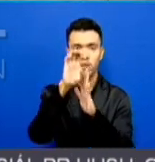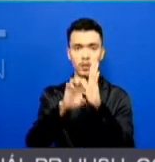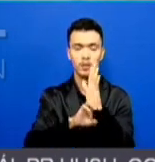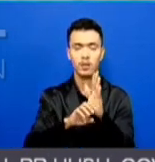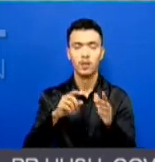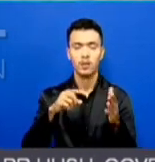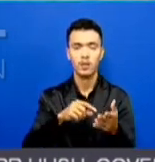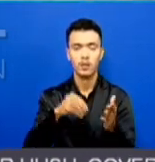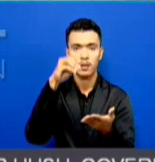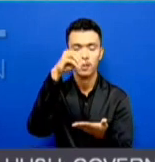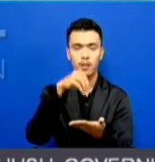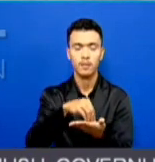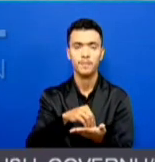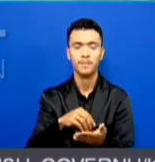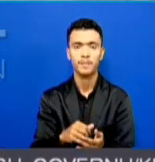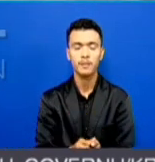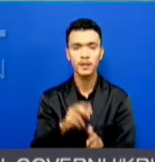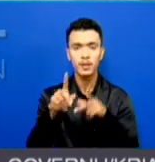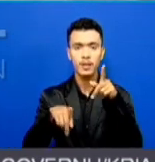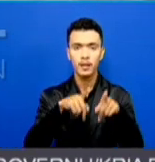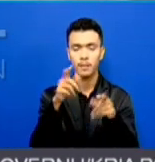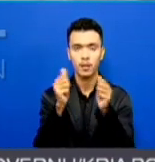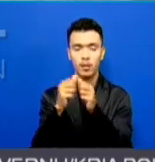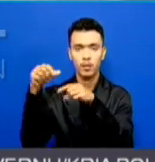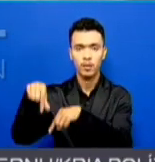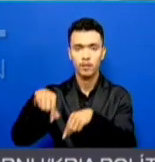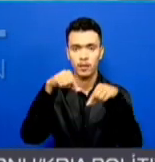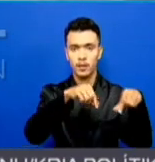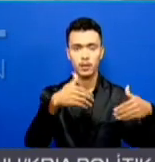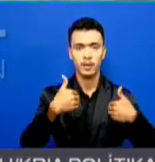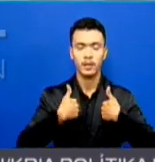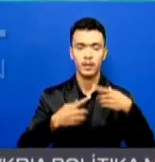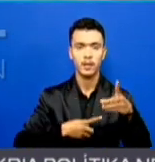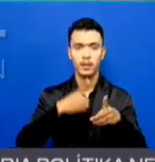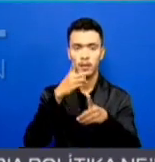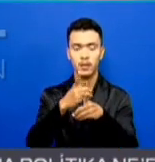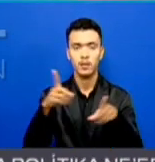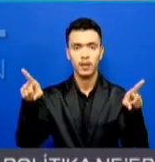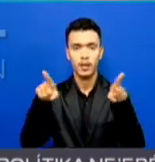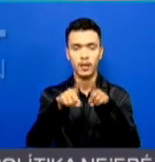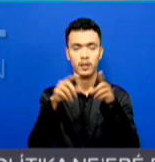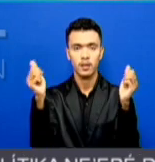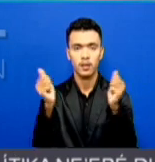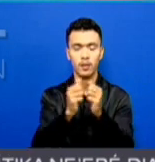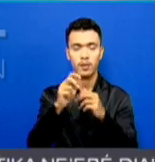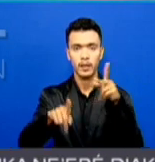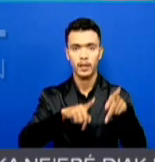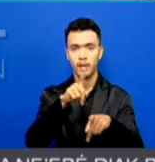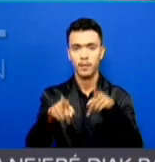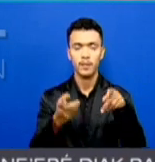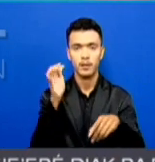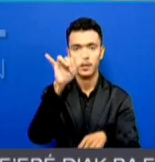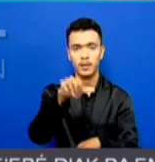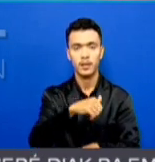RDTL, hatur momos katak, e maho deficiência e direito no dever hanesan, o cidadão sira selo.